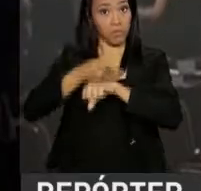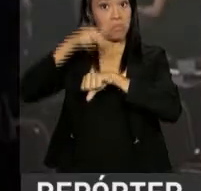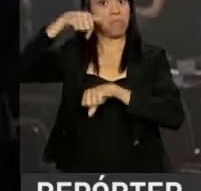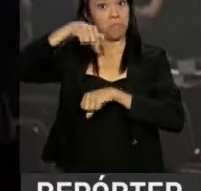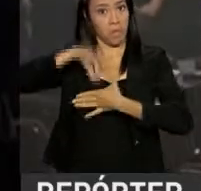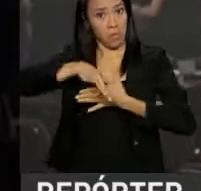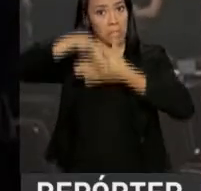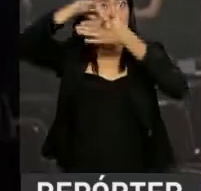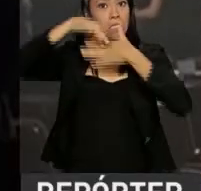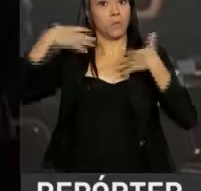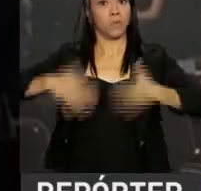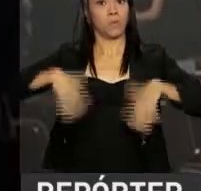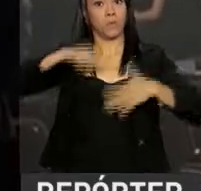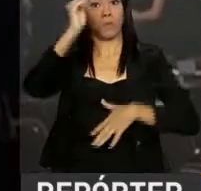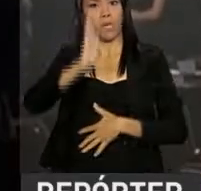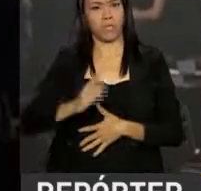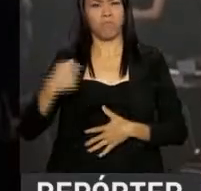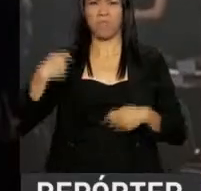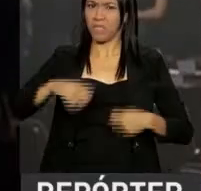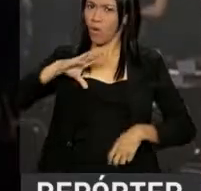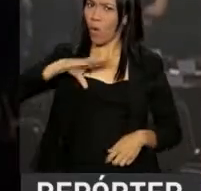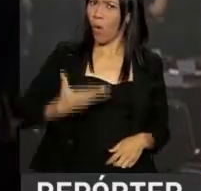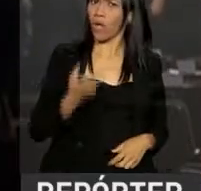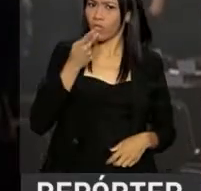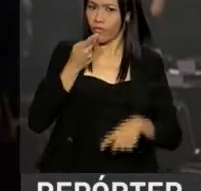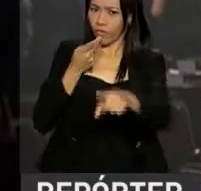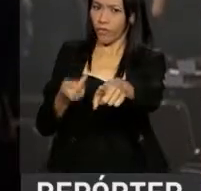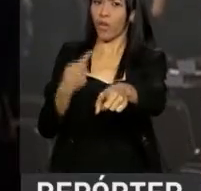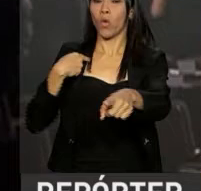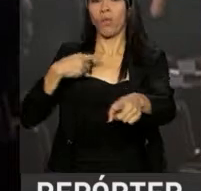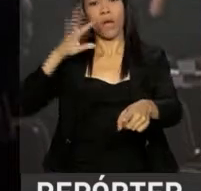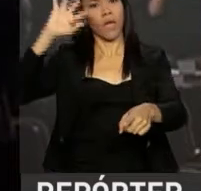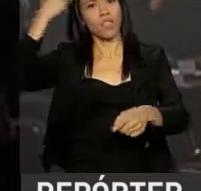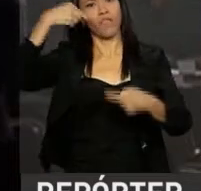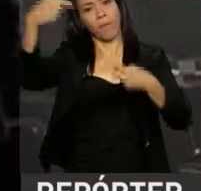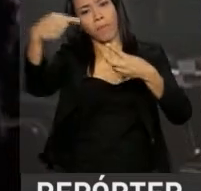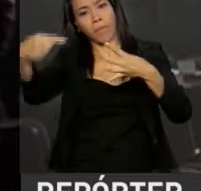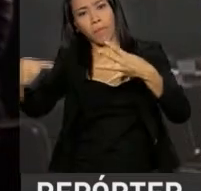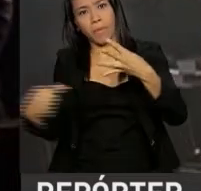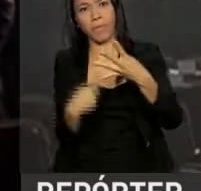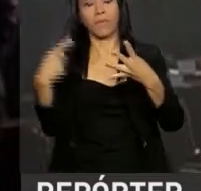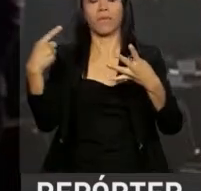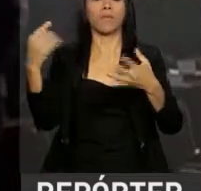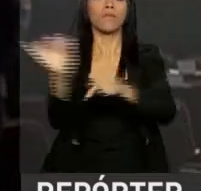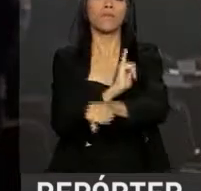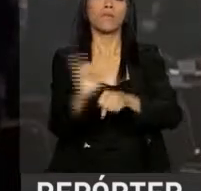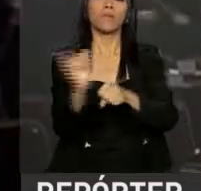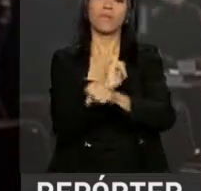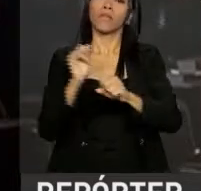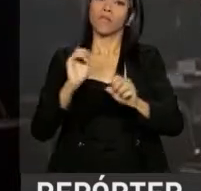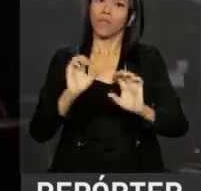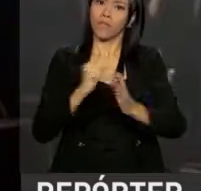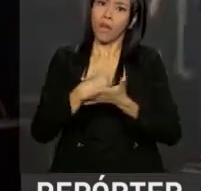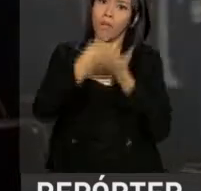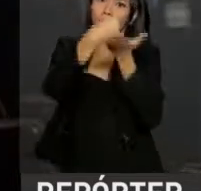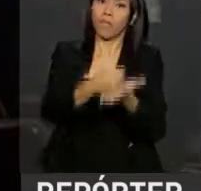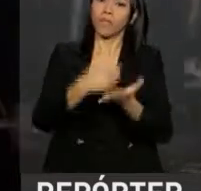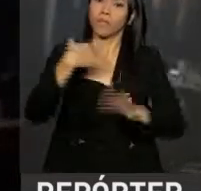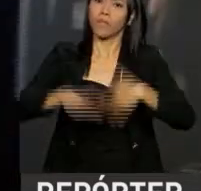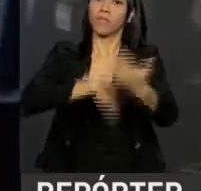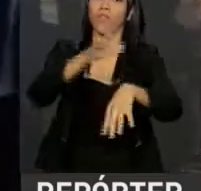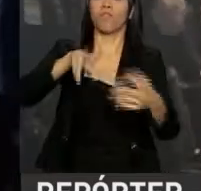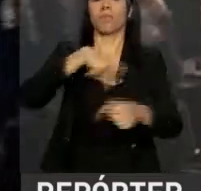destacou que é preciso coragem pra tomar as medidas de que o país precisa com destaque para a pec que